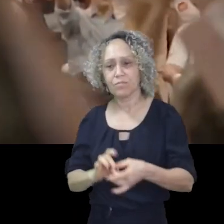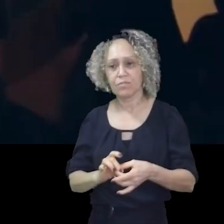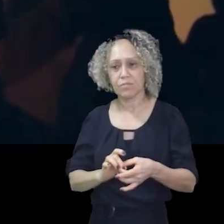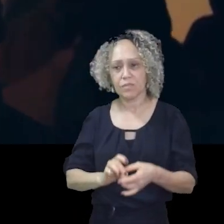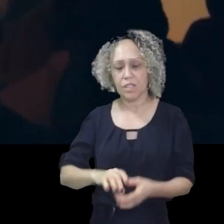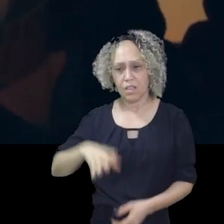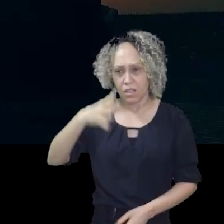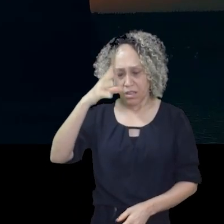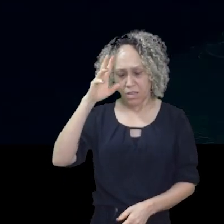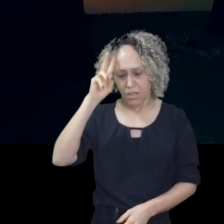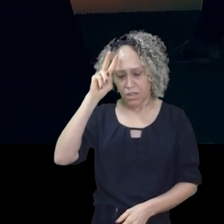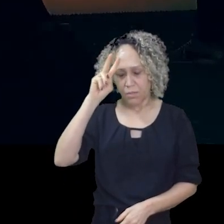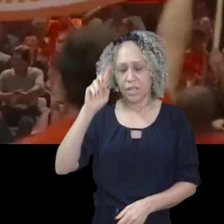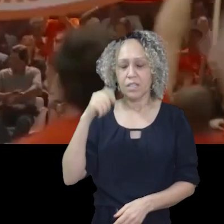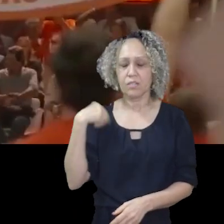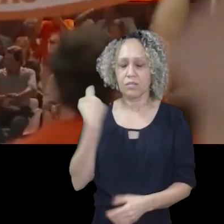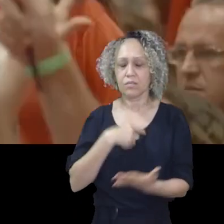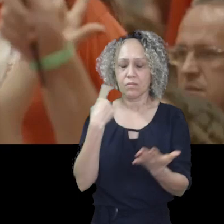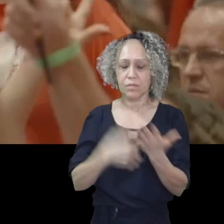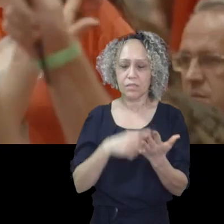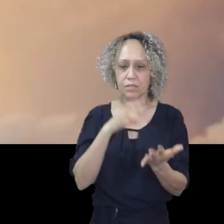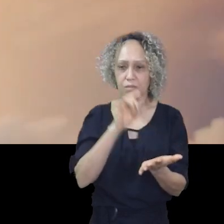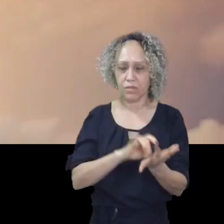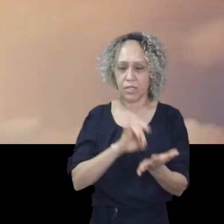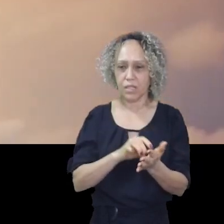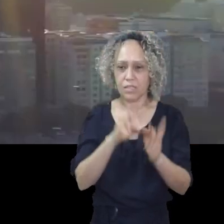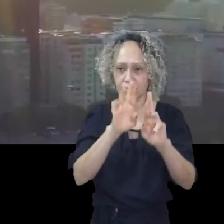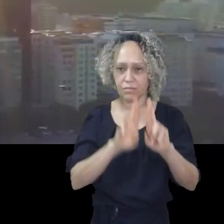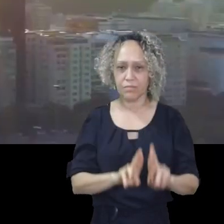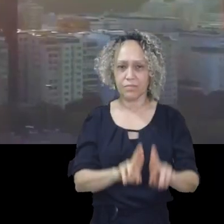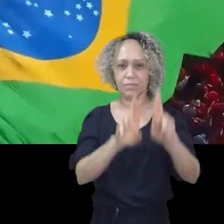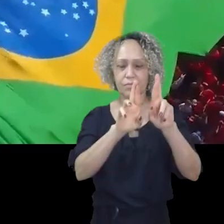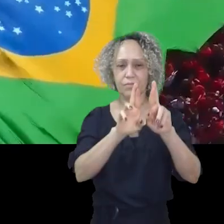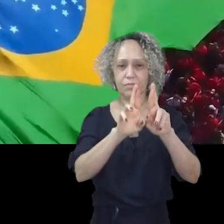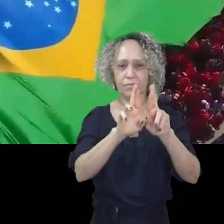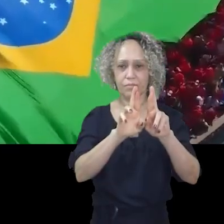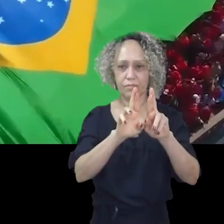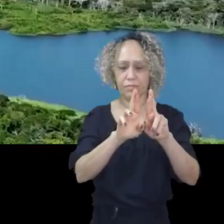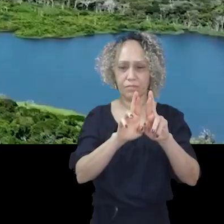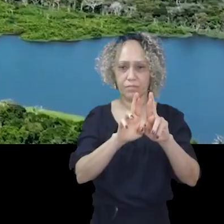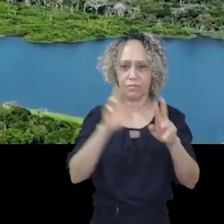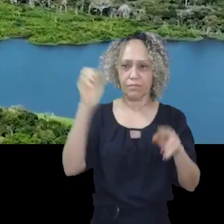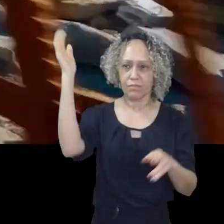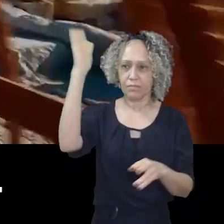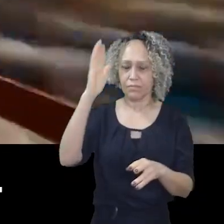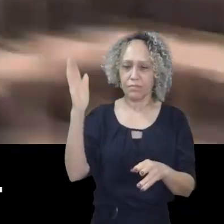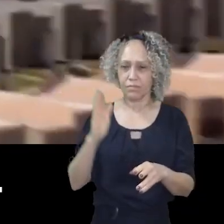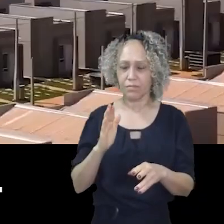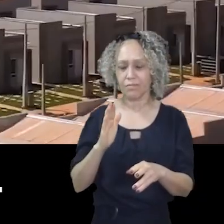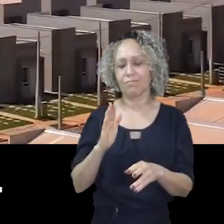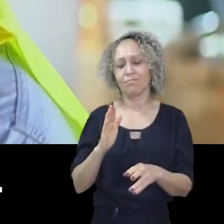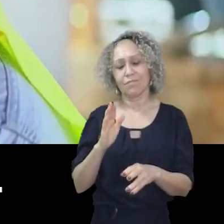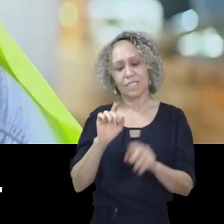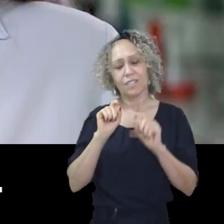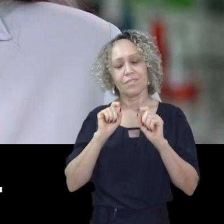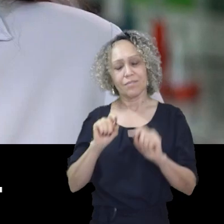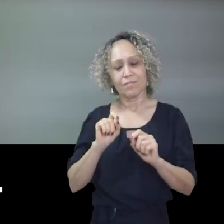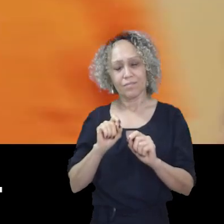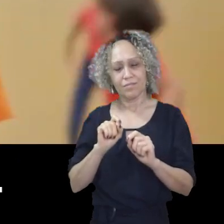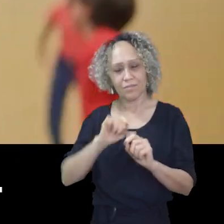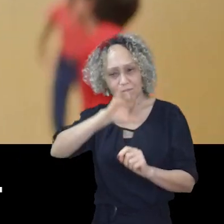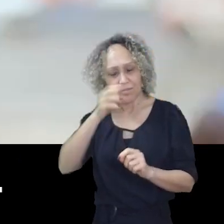Nunca esquecendo o nosso compromisso com a verdade e com a esperança. De um Brasil com oportunidade